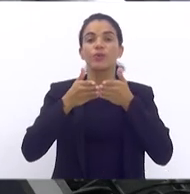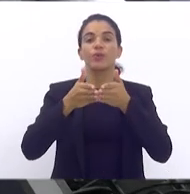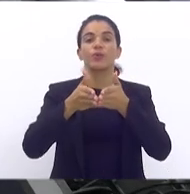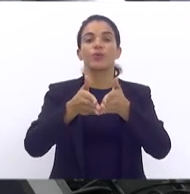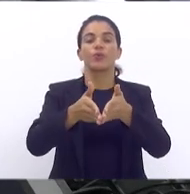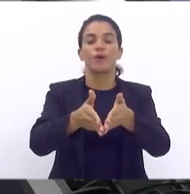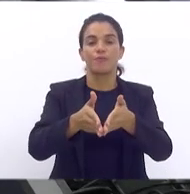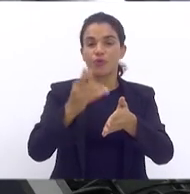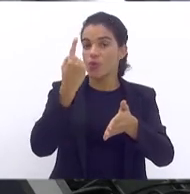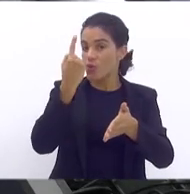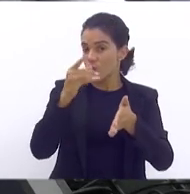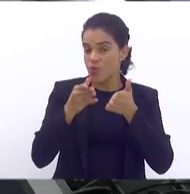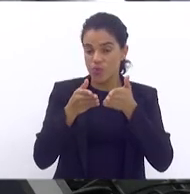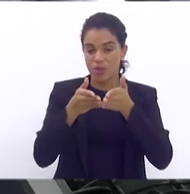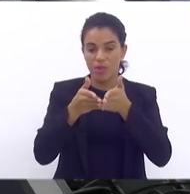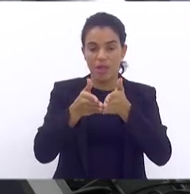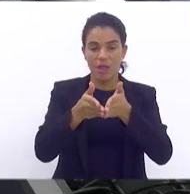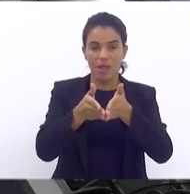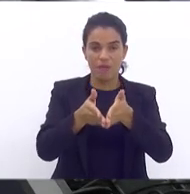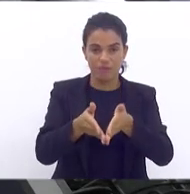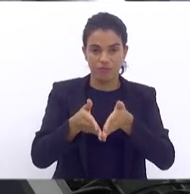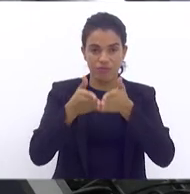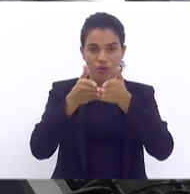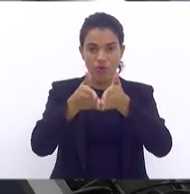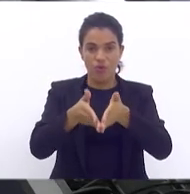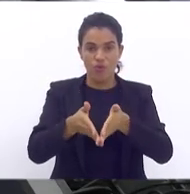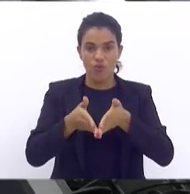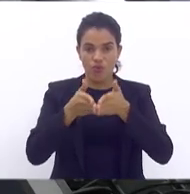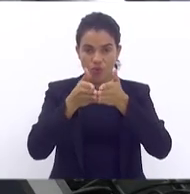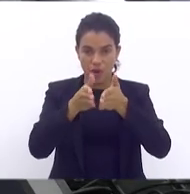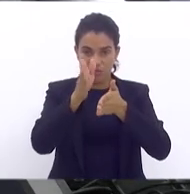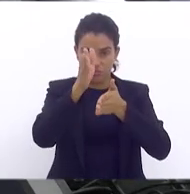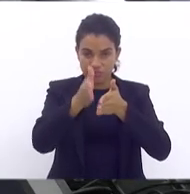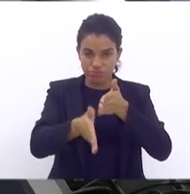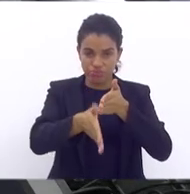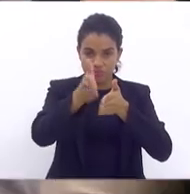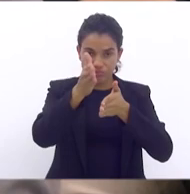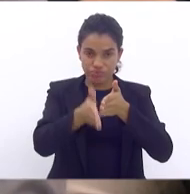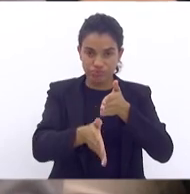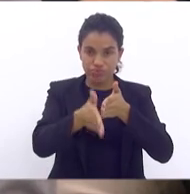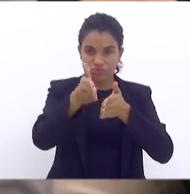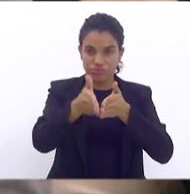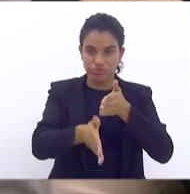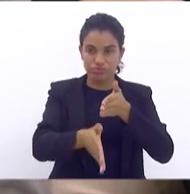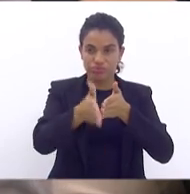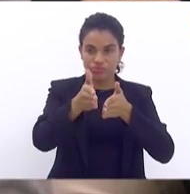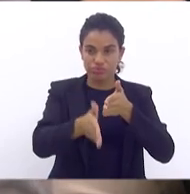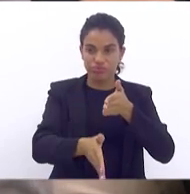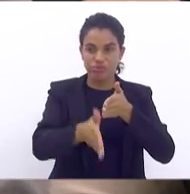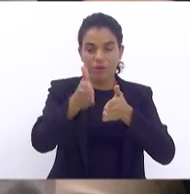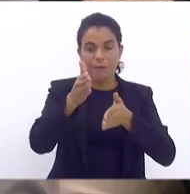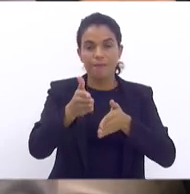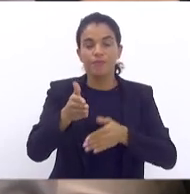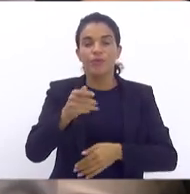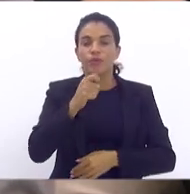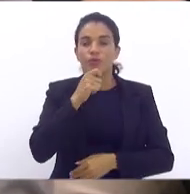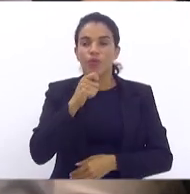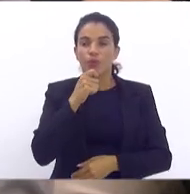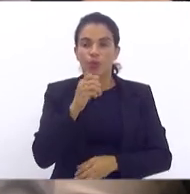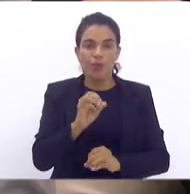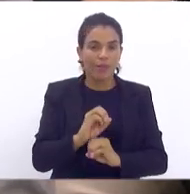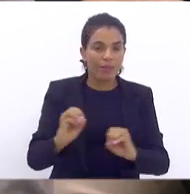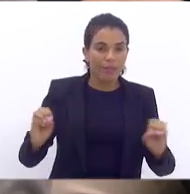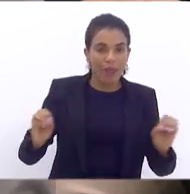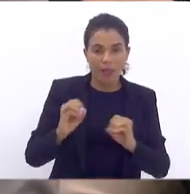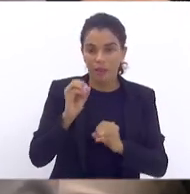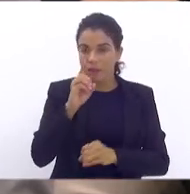seja, um navio navegando em rumo e velocidade constante, sem uma ação